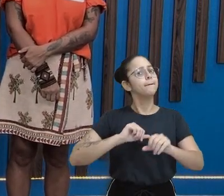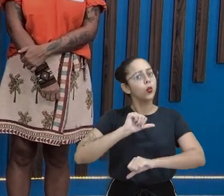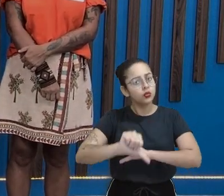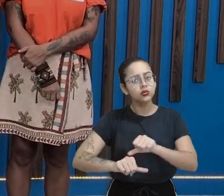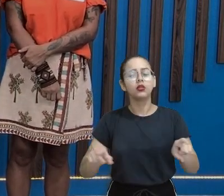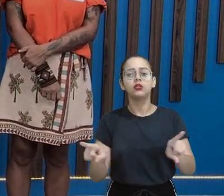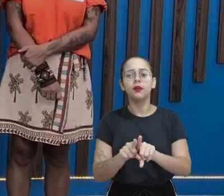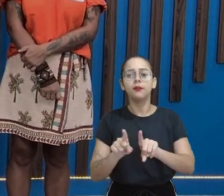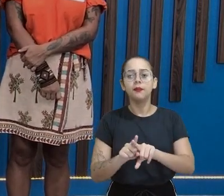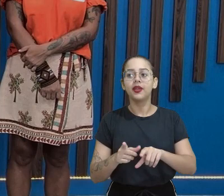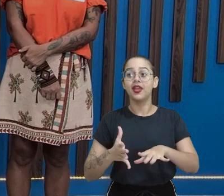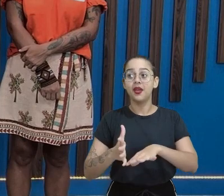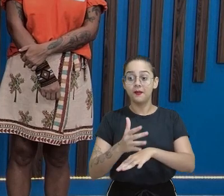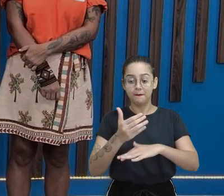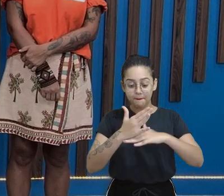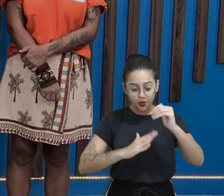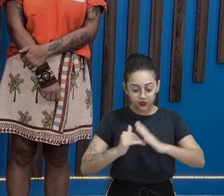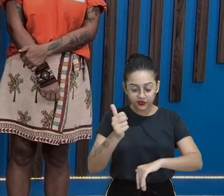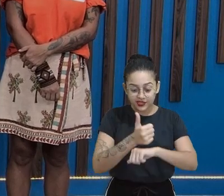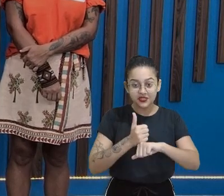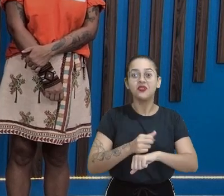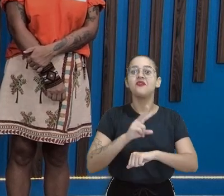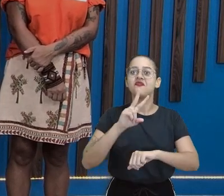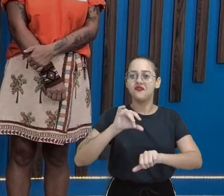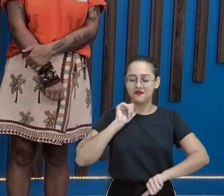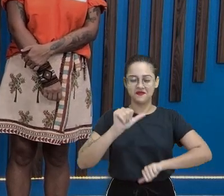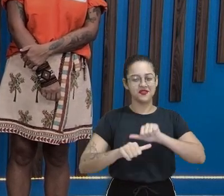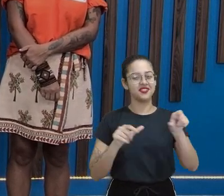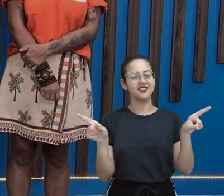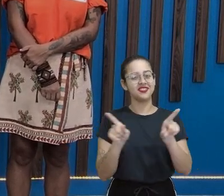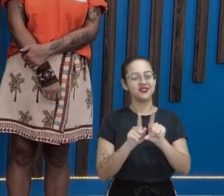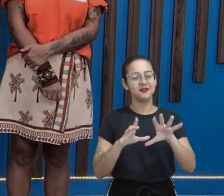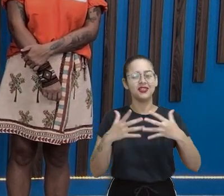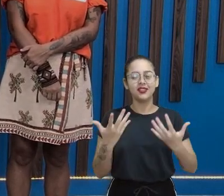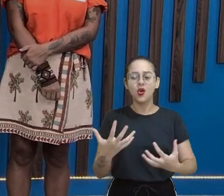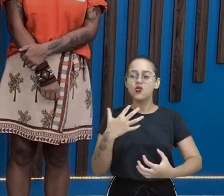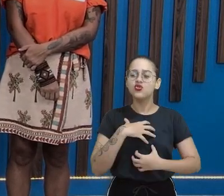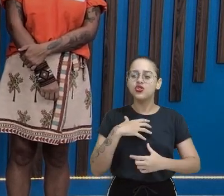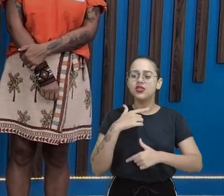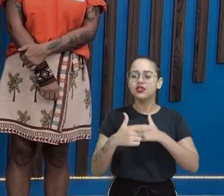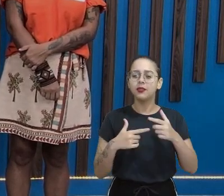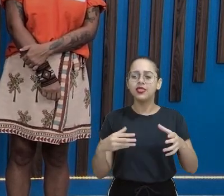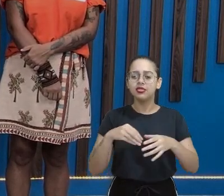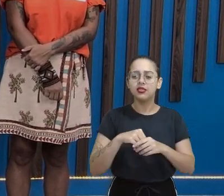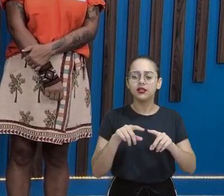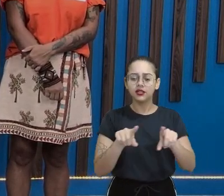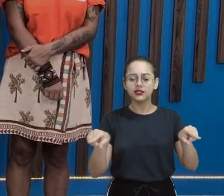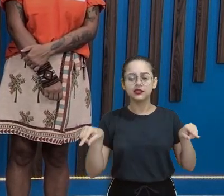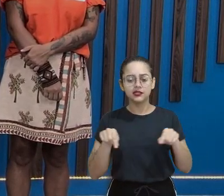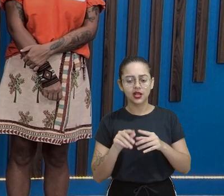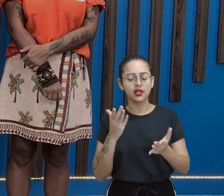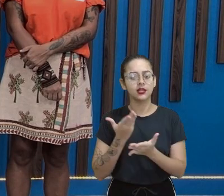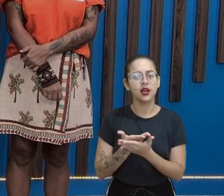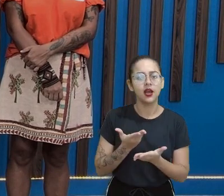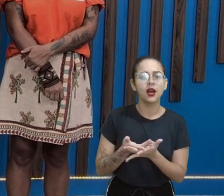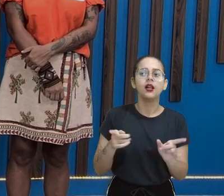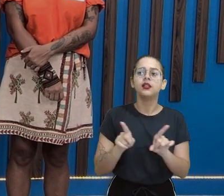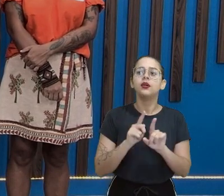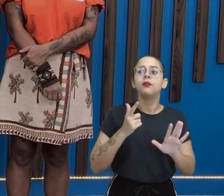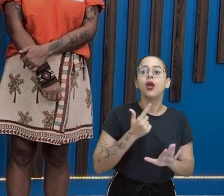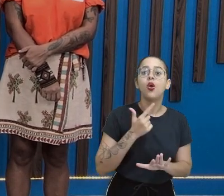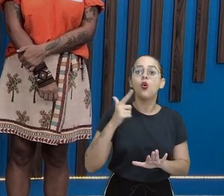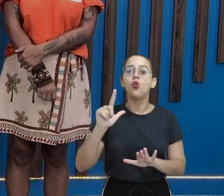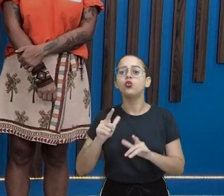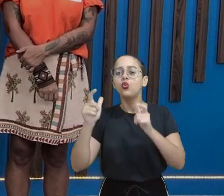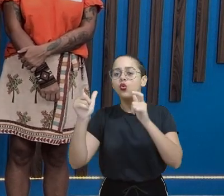E as profissões, assim, vão mudar. Então, a forma de se trabalhar, até dentro da sala de aula, não, em outros lugares que usam